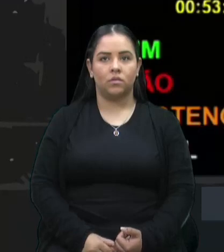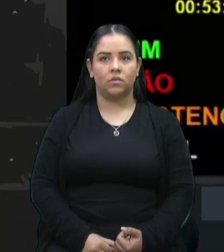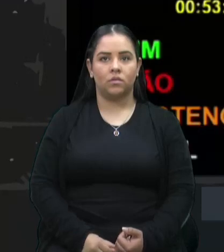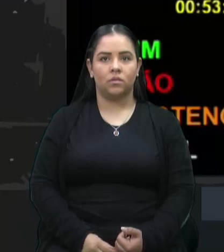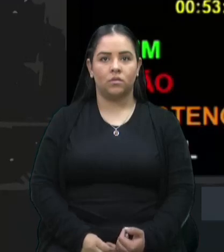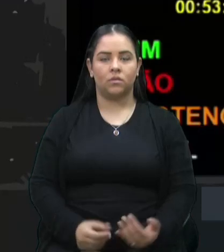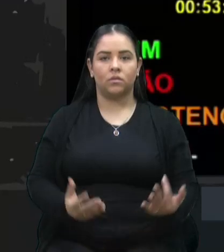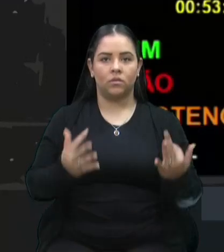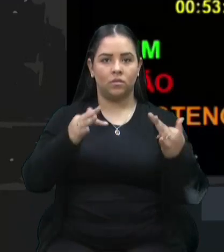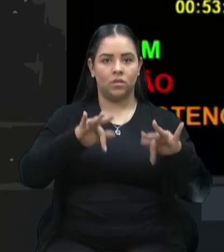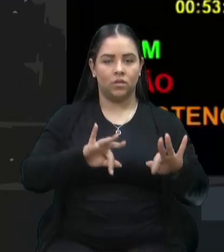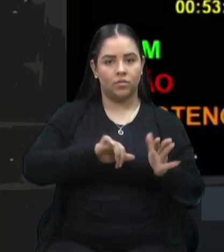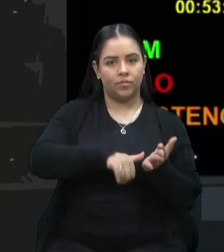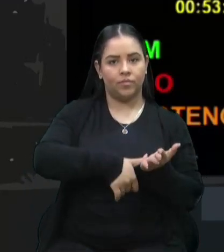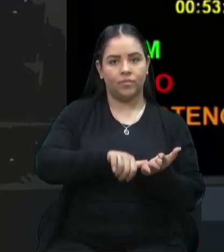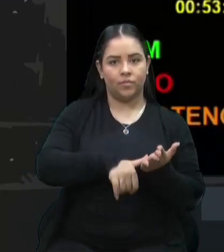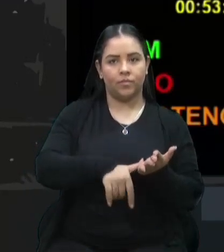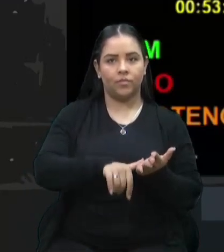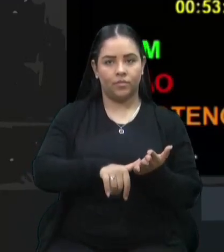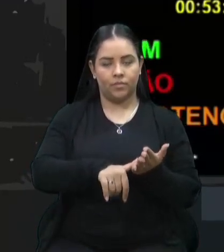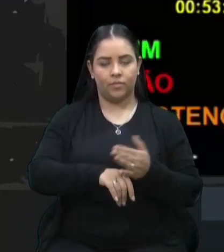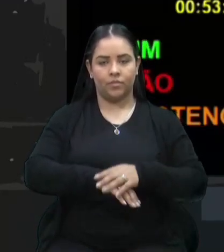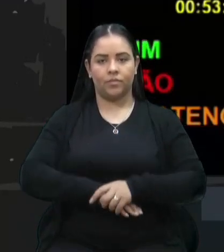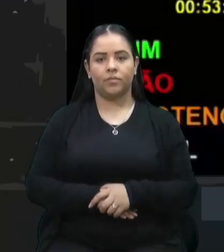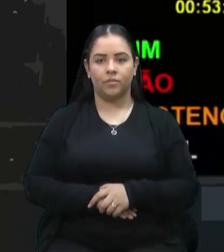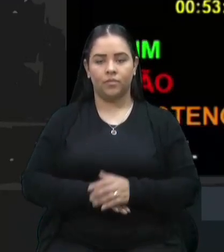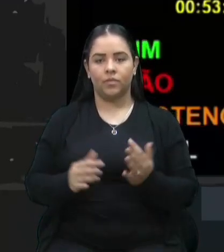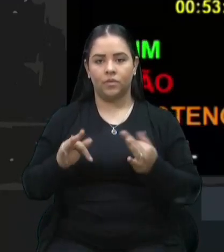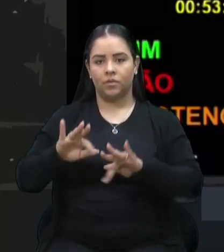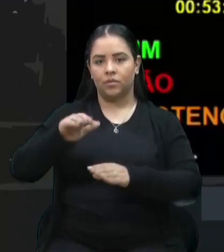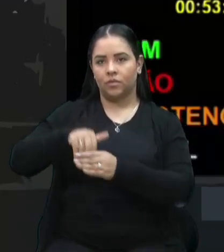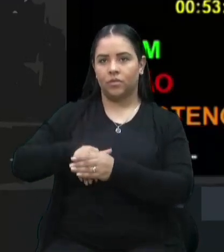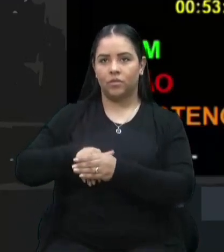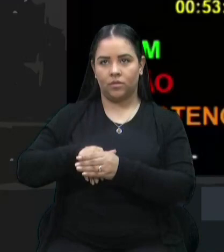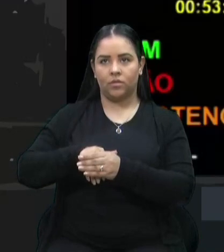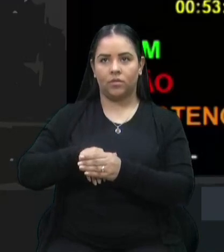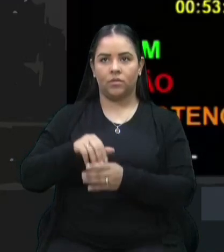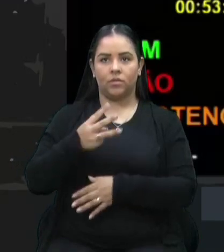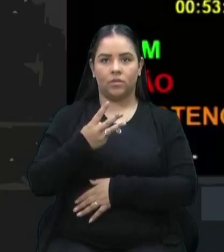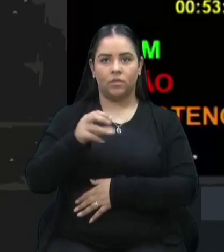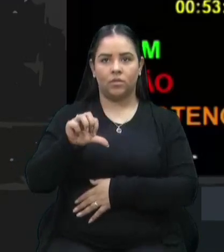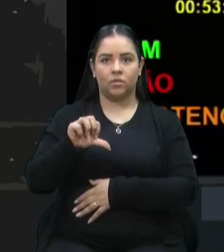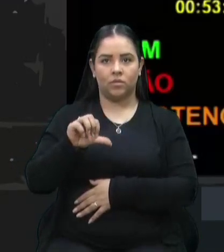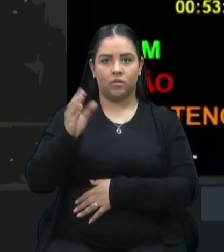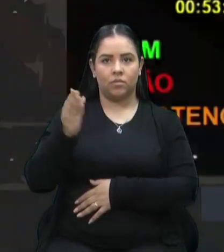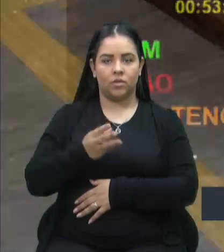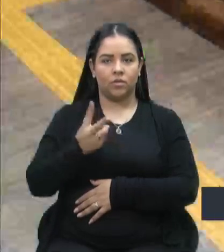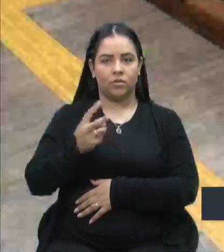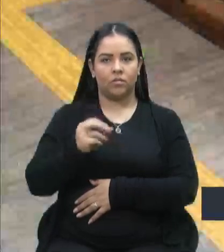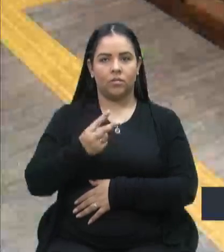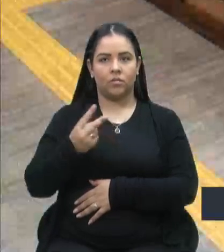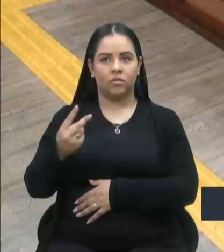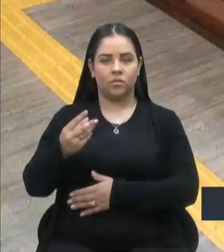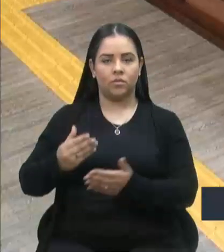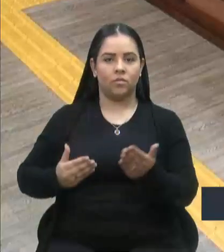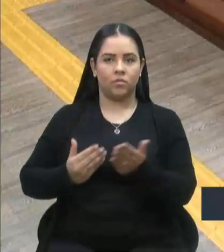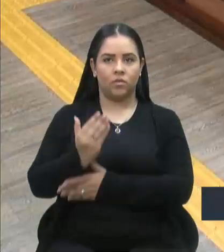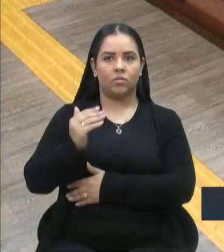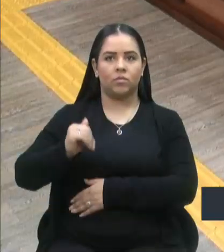Encerrado o registro dos votos, encerrada a votação. O requerimento número 39 de 2022 foi